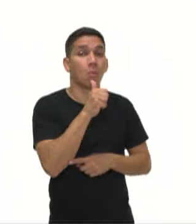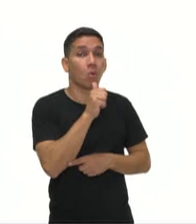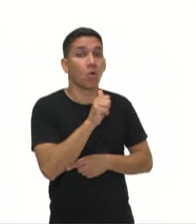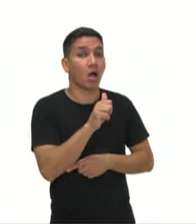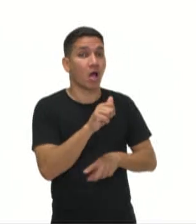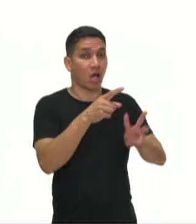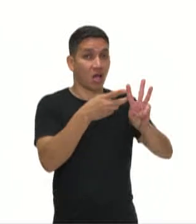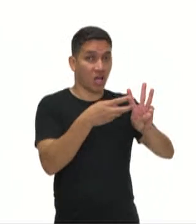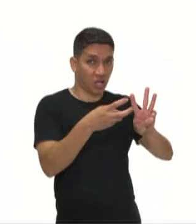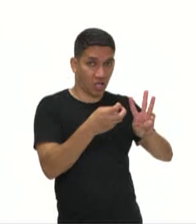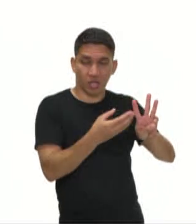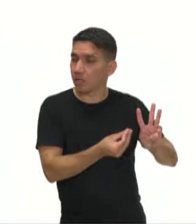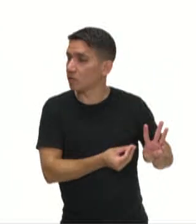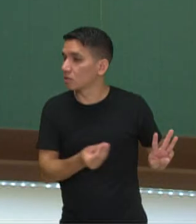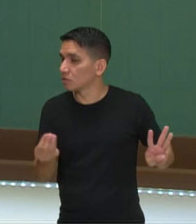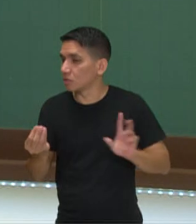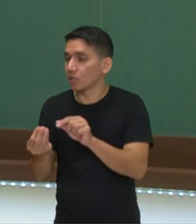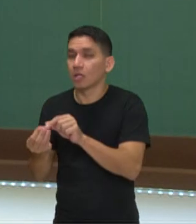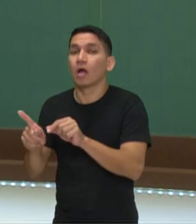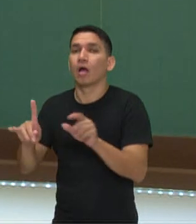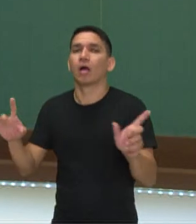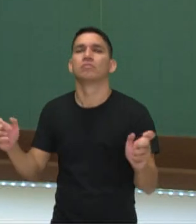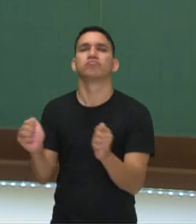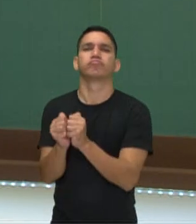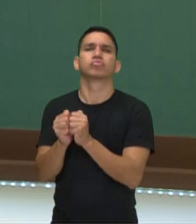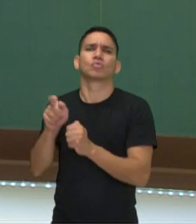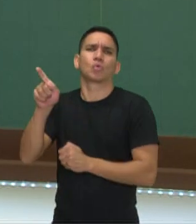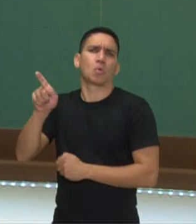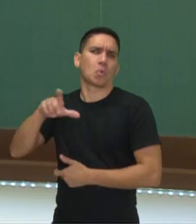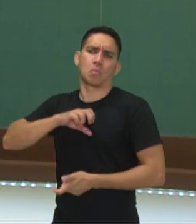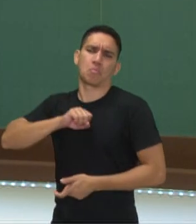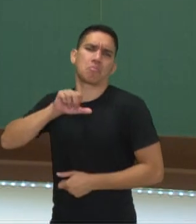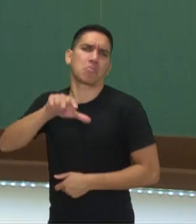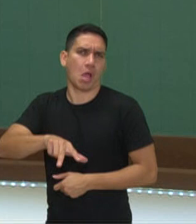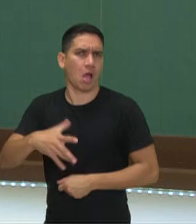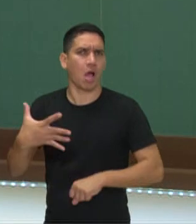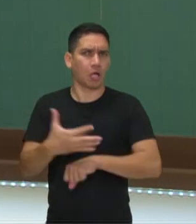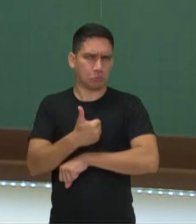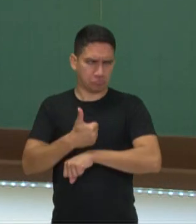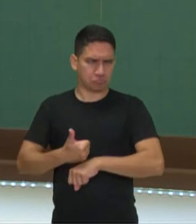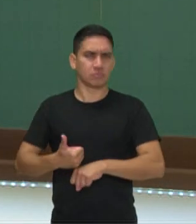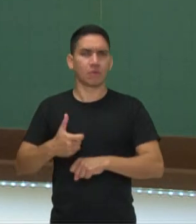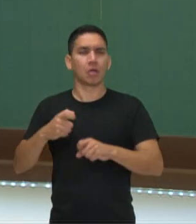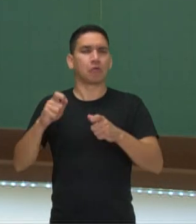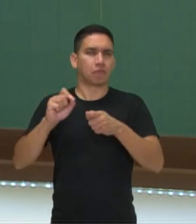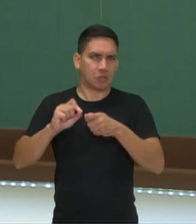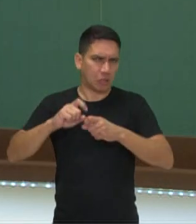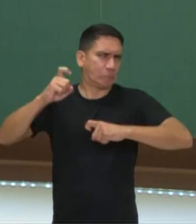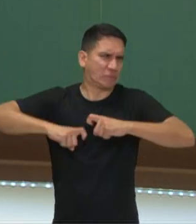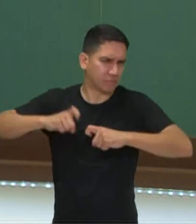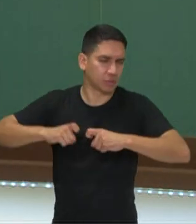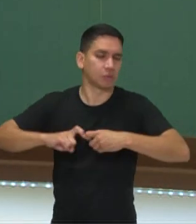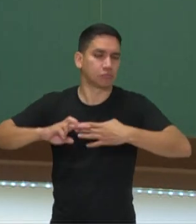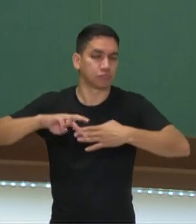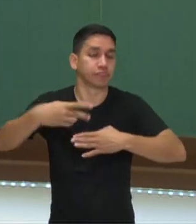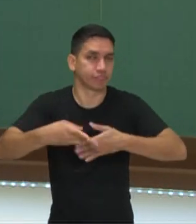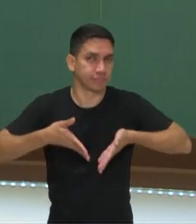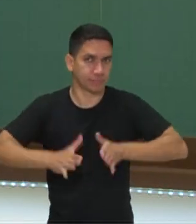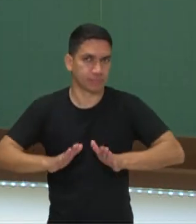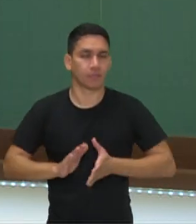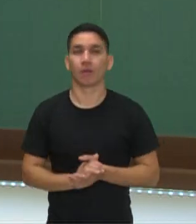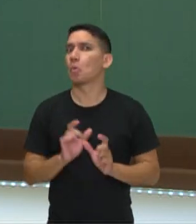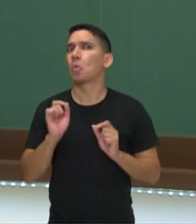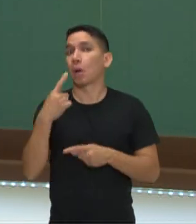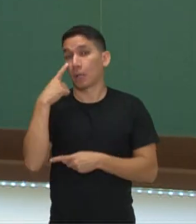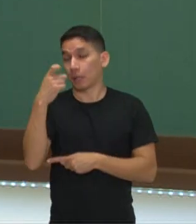mulher para um homem branco, um colonizador português, por exemplo, tá? O que é interessante aqui a gente pensar,